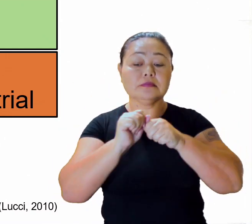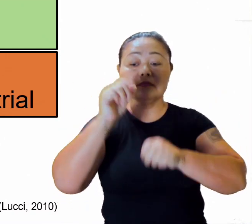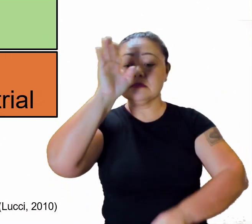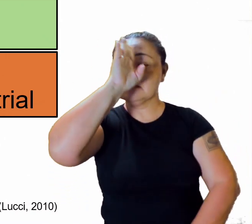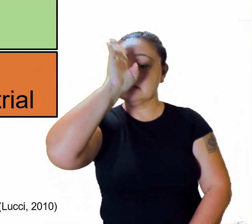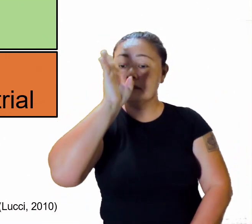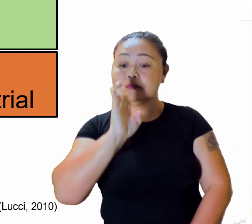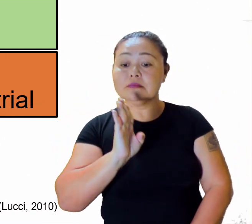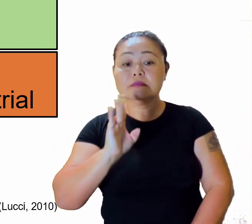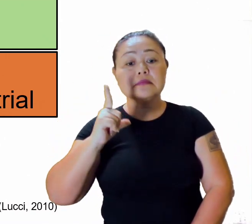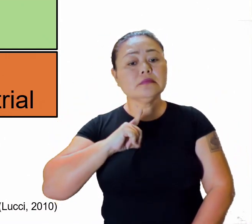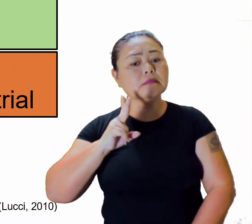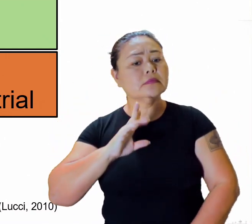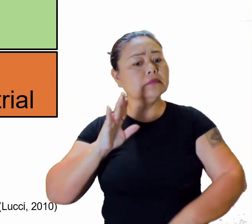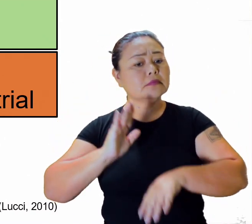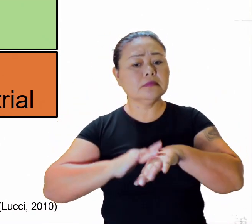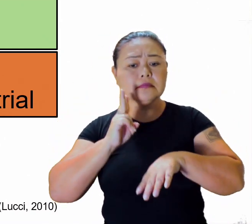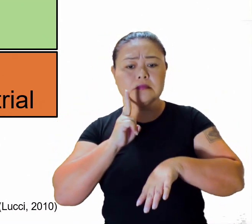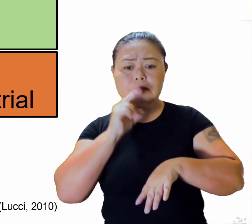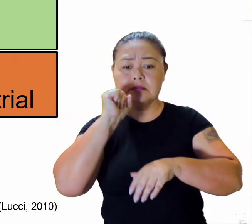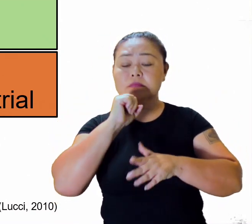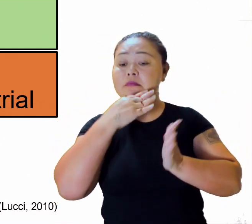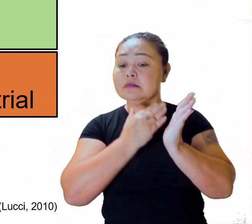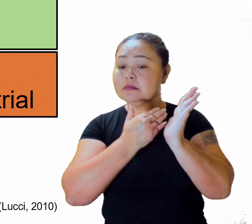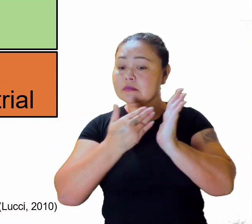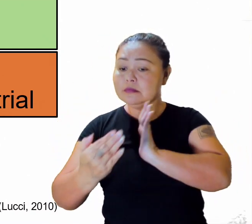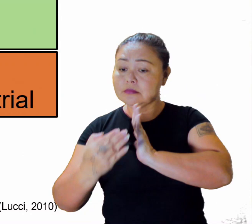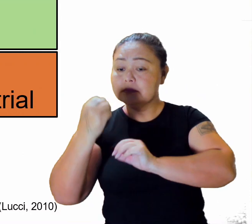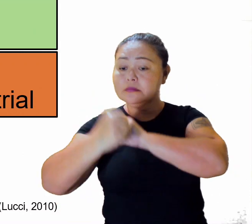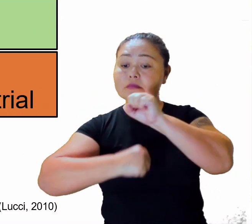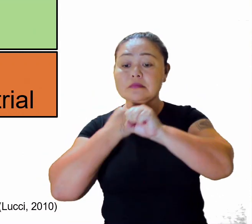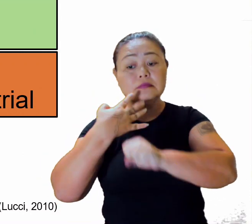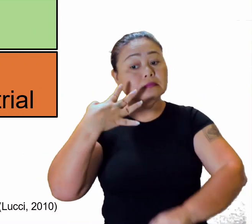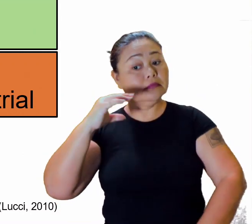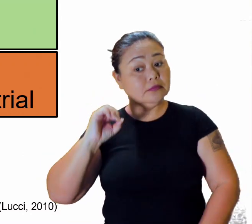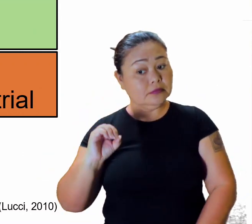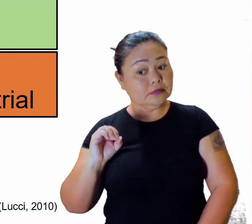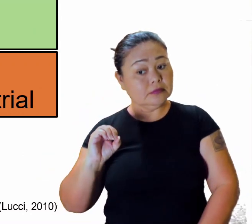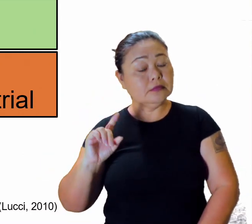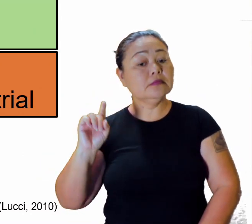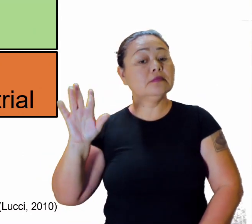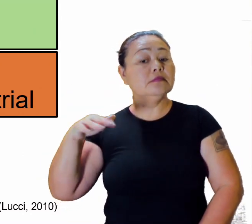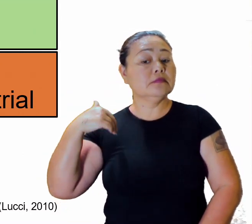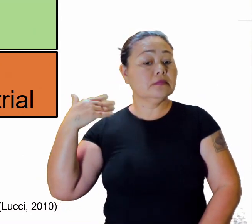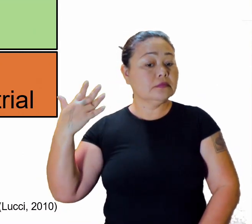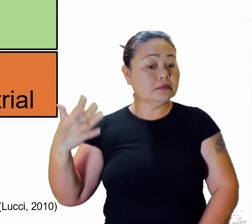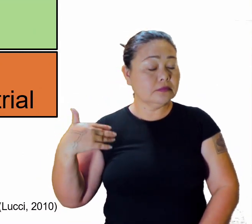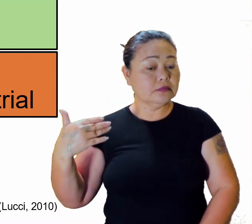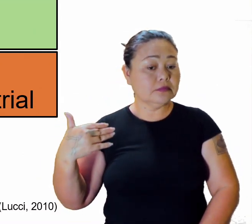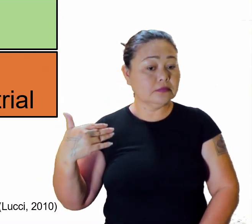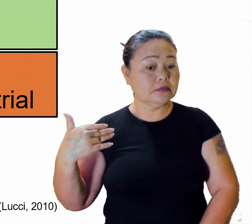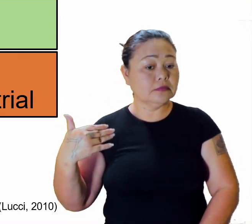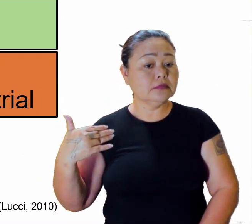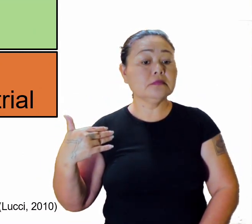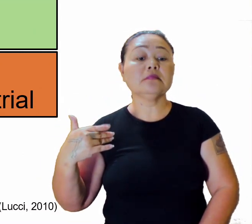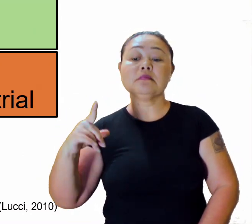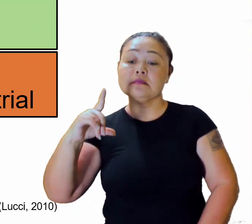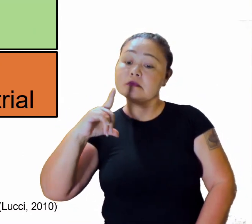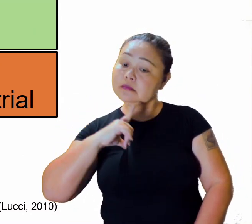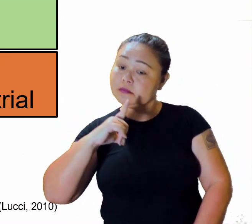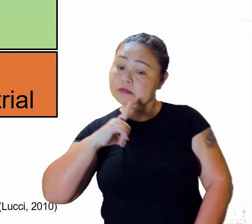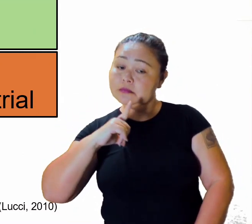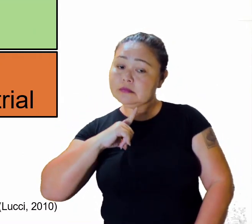Rogério, que se intensificou a partir dos anos 40. Essa intensificação se